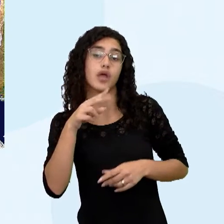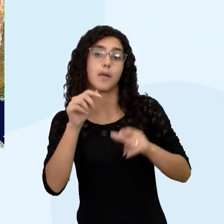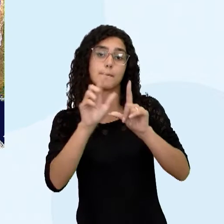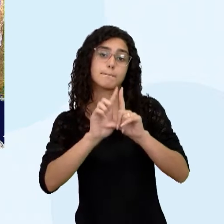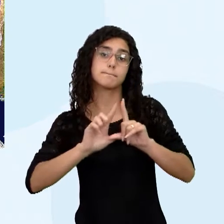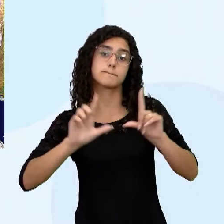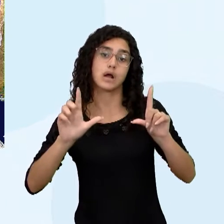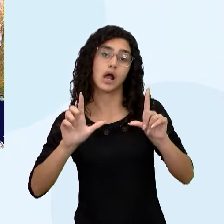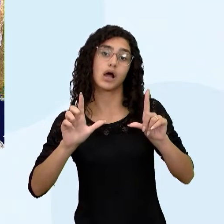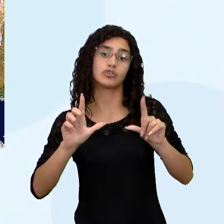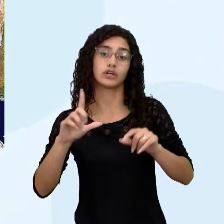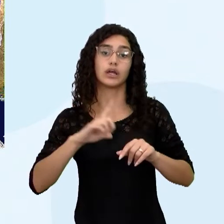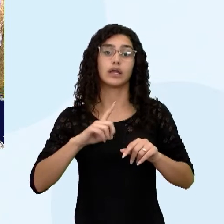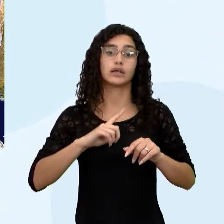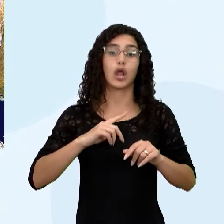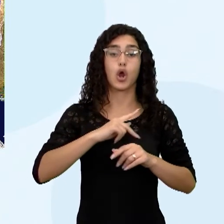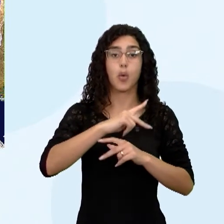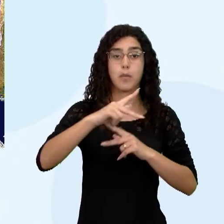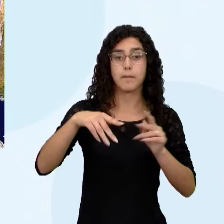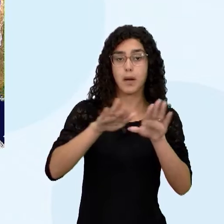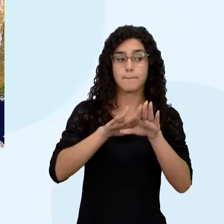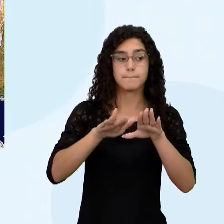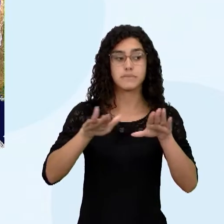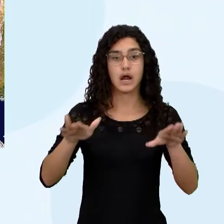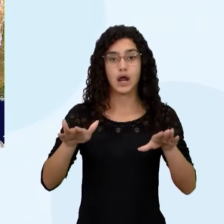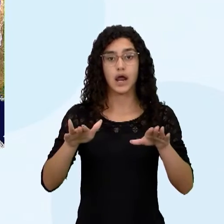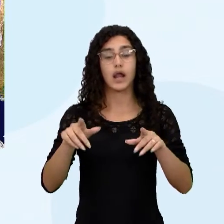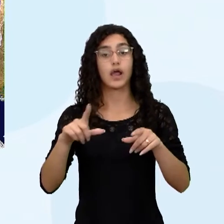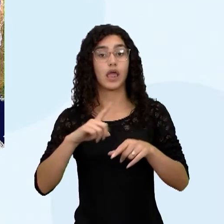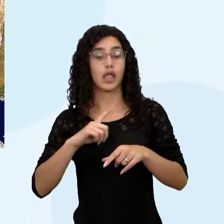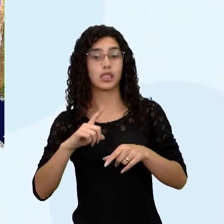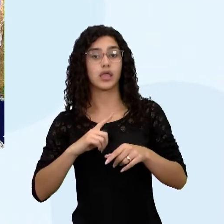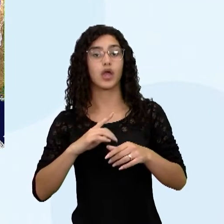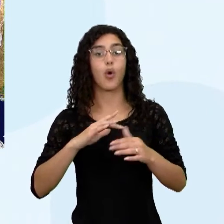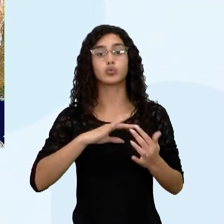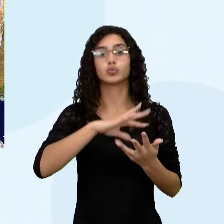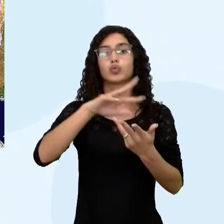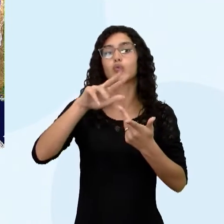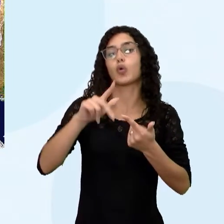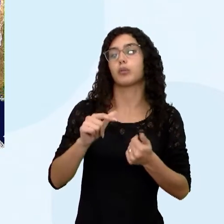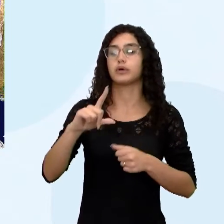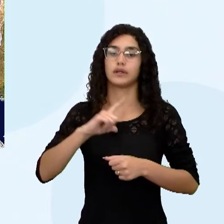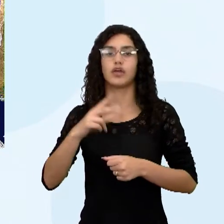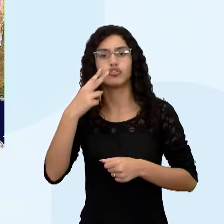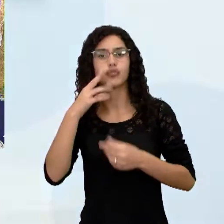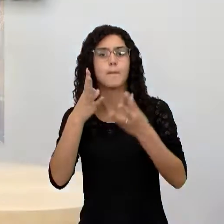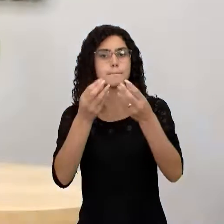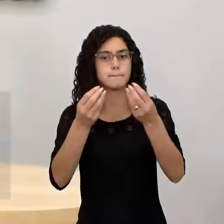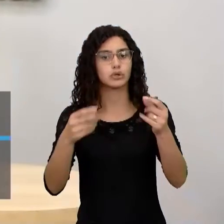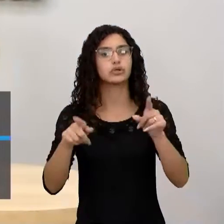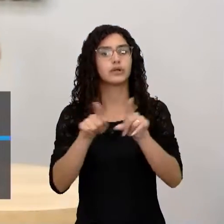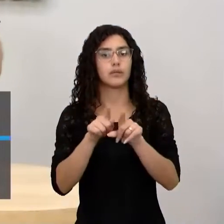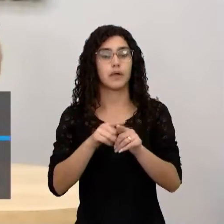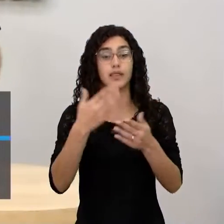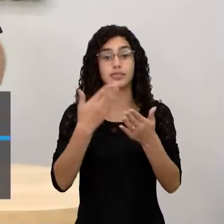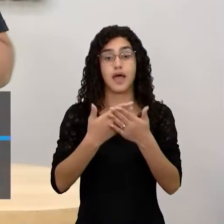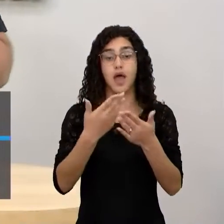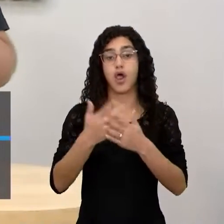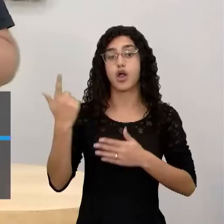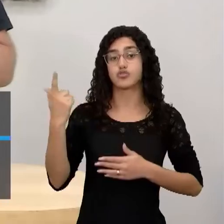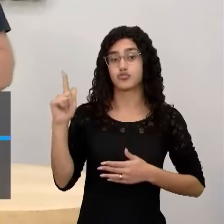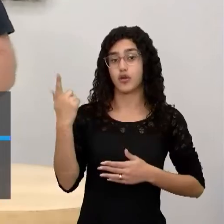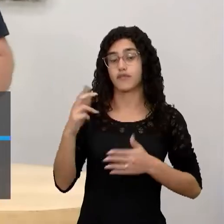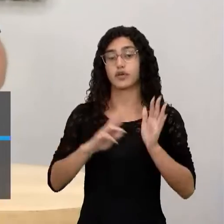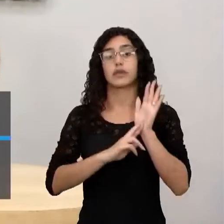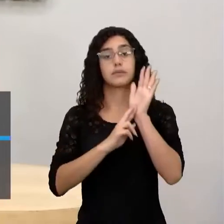imagem do planisfério ou uma imagem do globo, né? Que a gente vê muito isso aí, né? Nas aulas de geografia que a